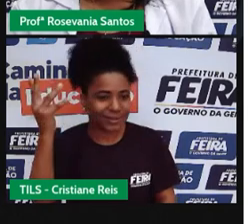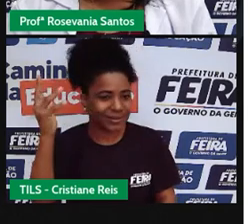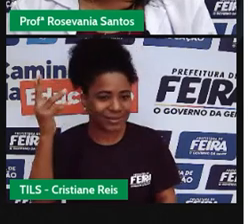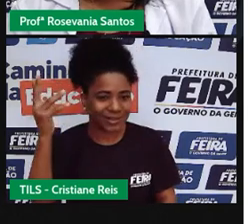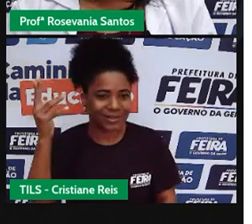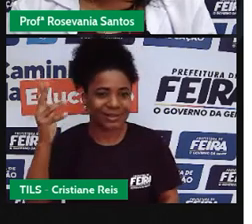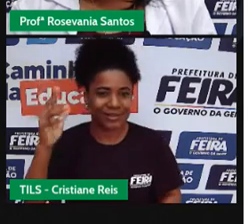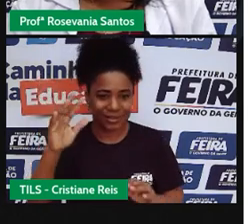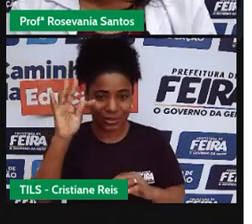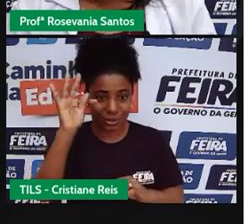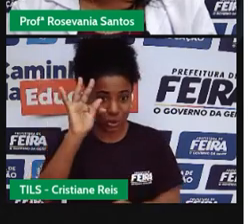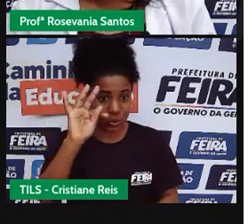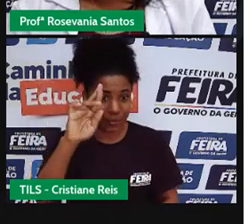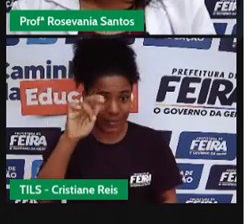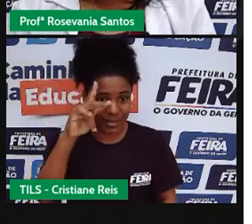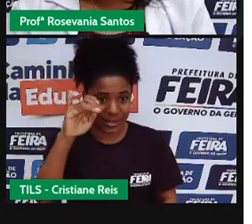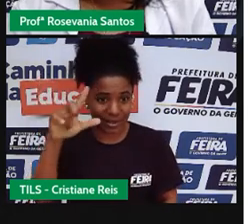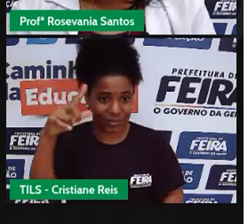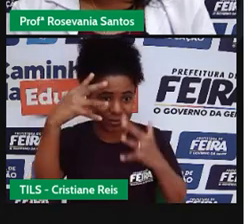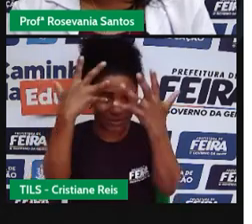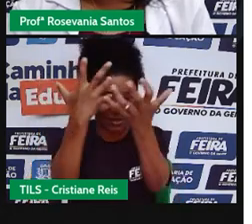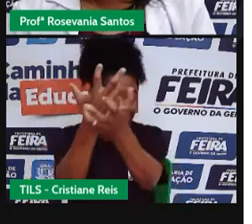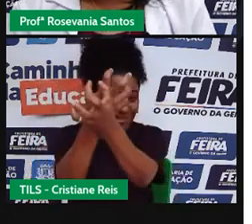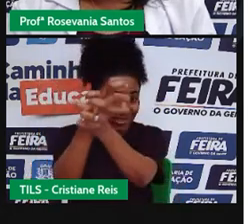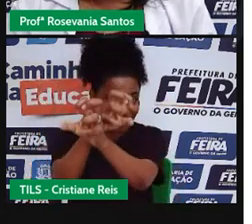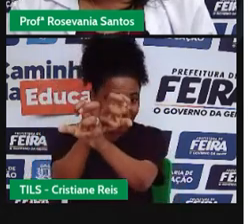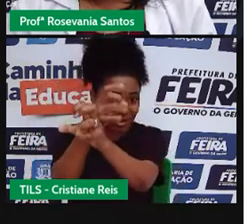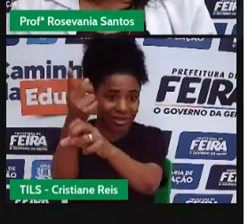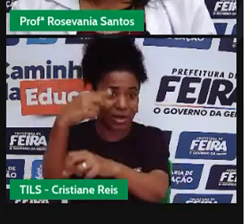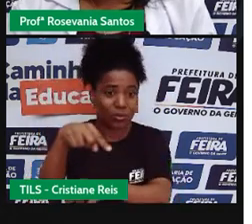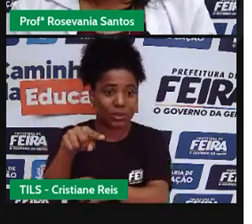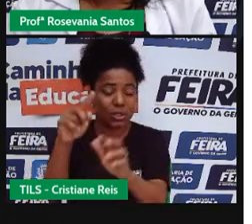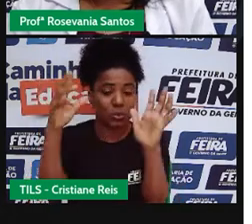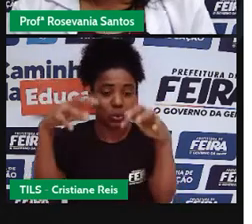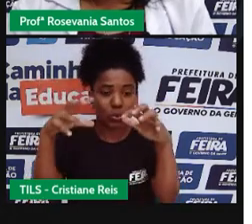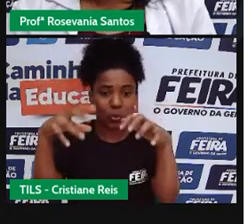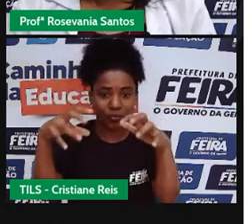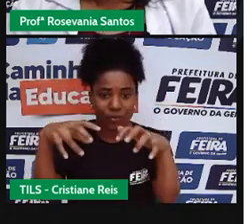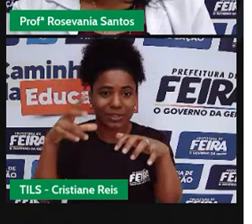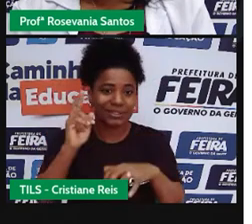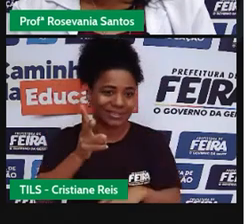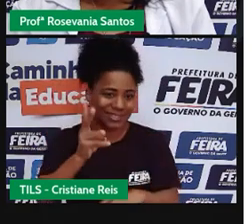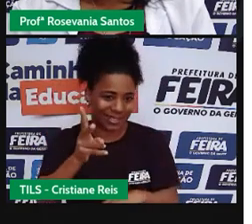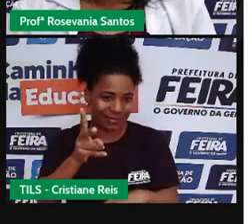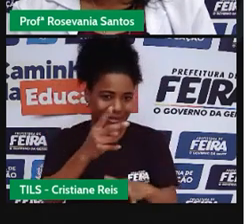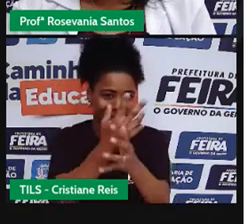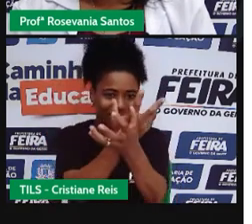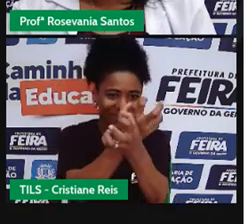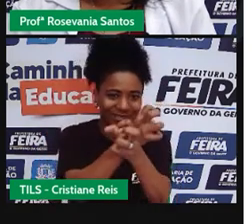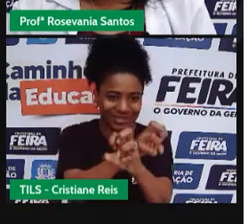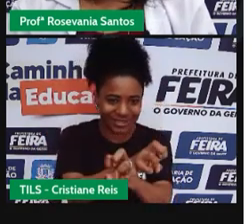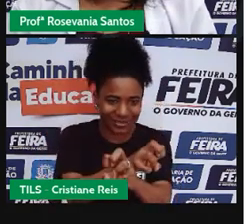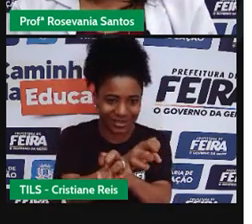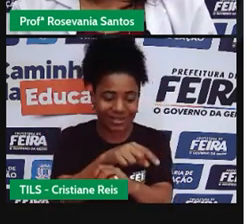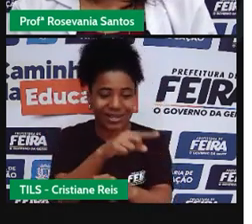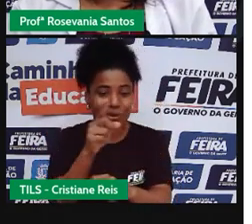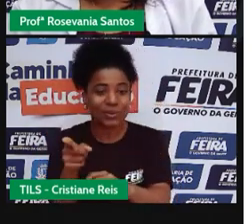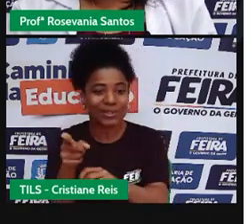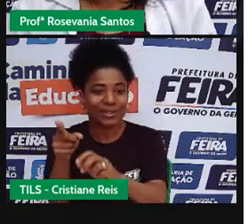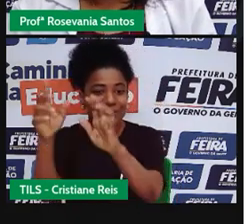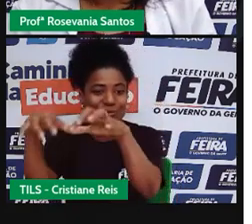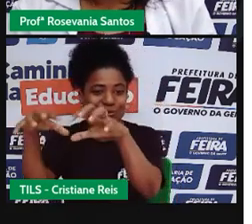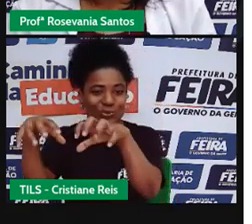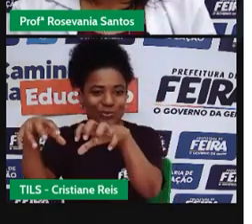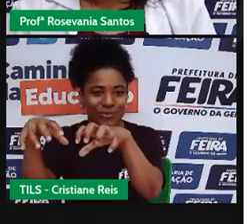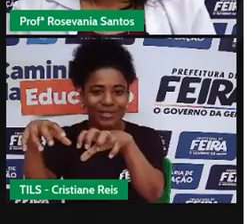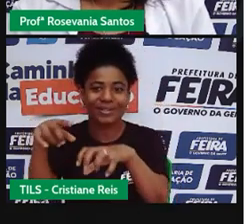chuvosa. Eu tenho uma estação seca e outra chuvosa. Uma seca e outra chuvosa. Olha como vai, ó. Aqui eu